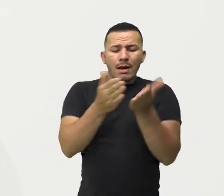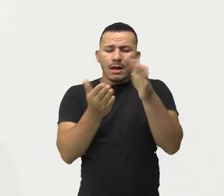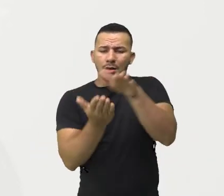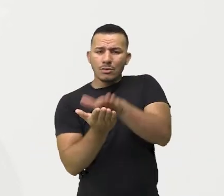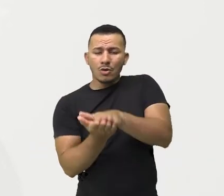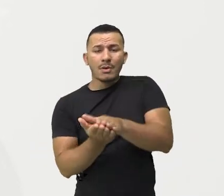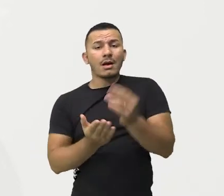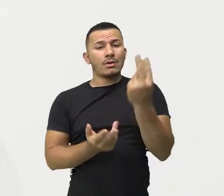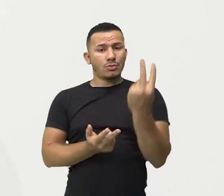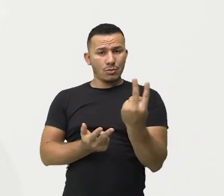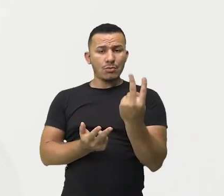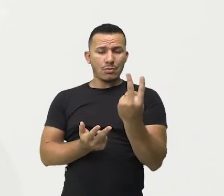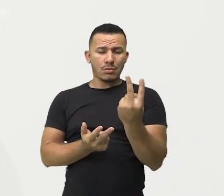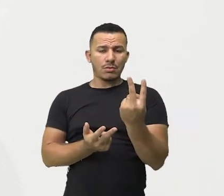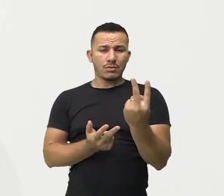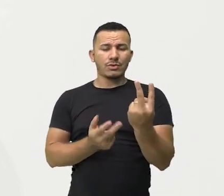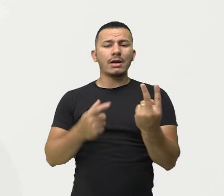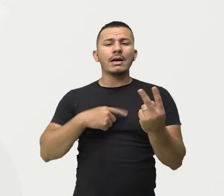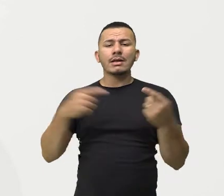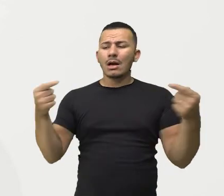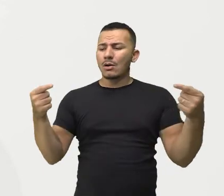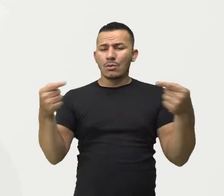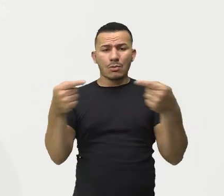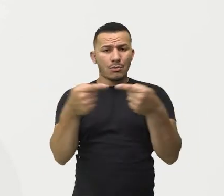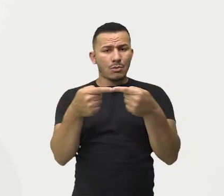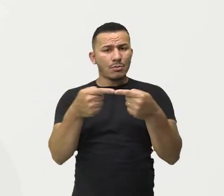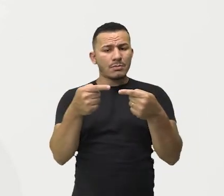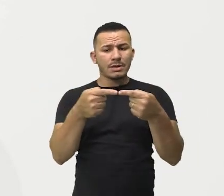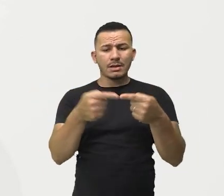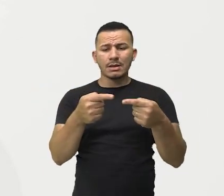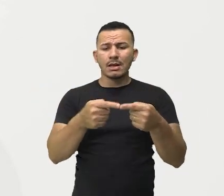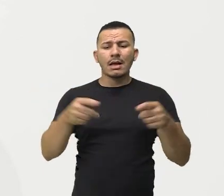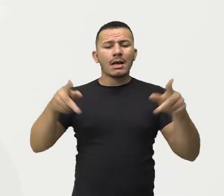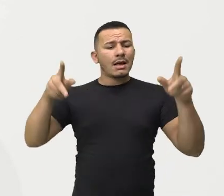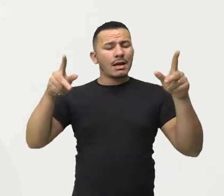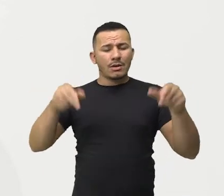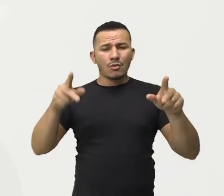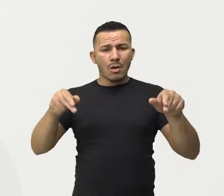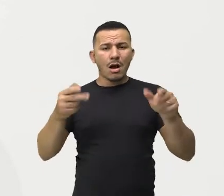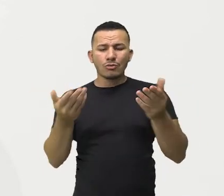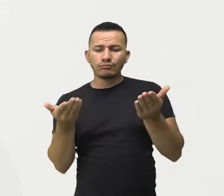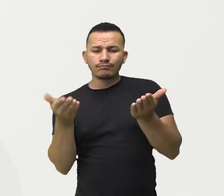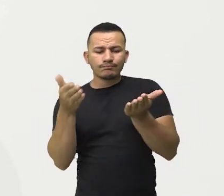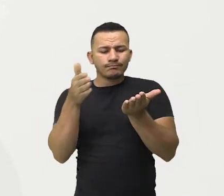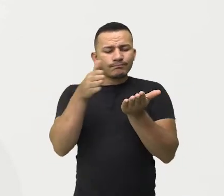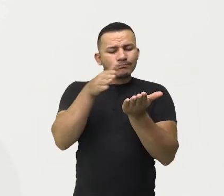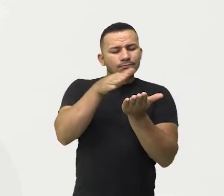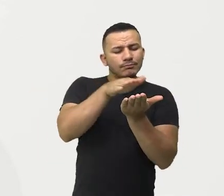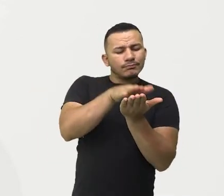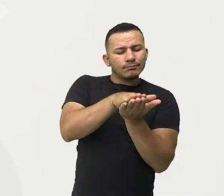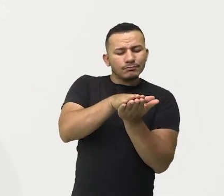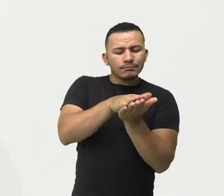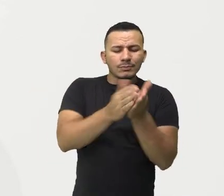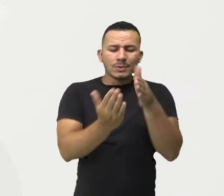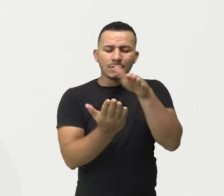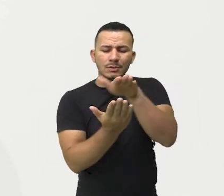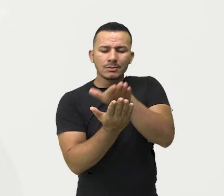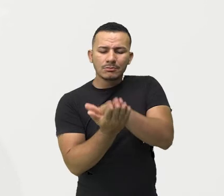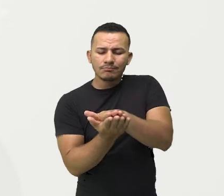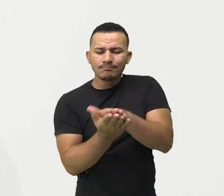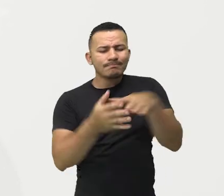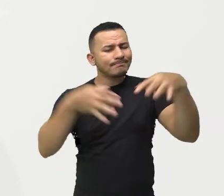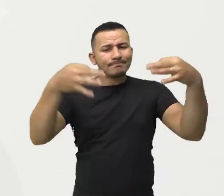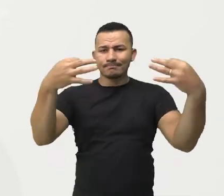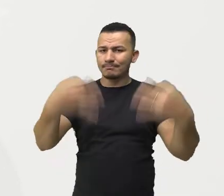2 partes que se encaixam exatamente uma à outra. Então, é